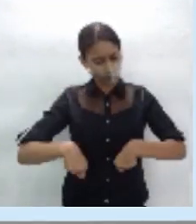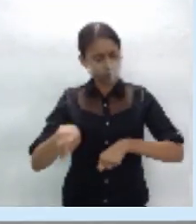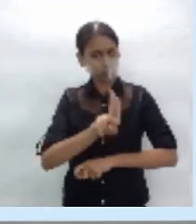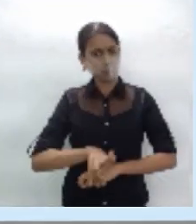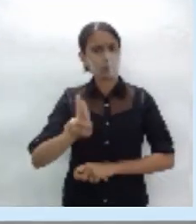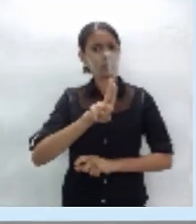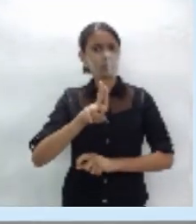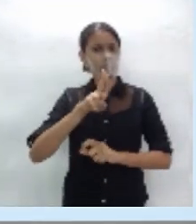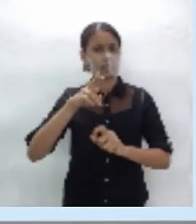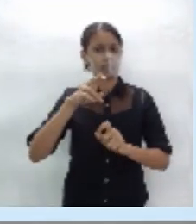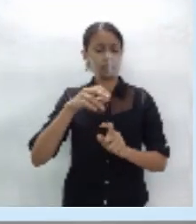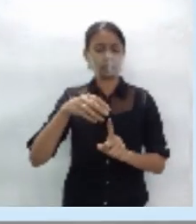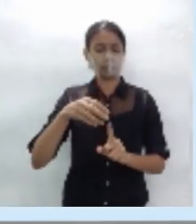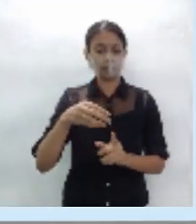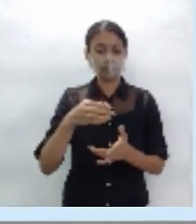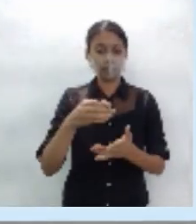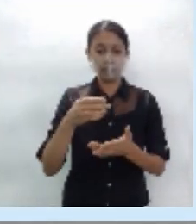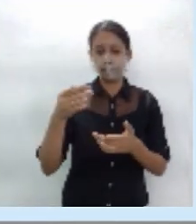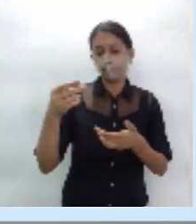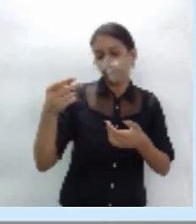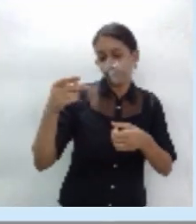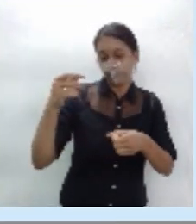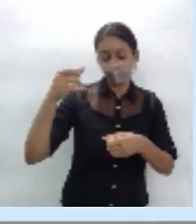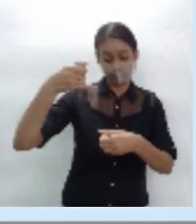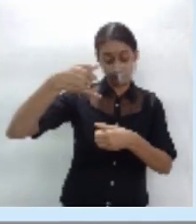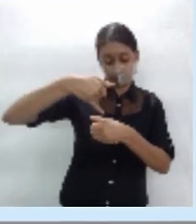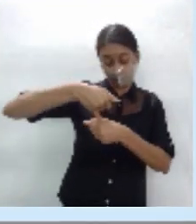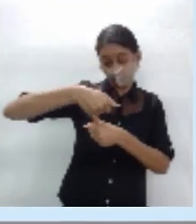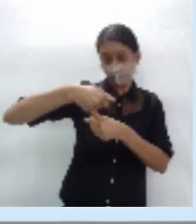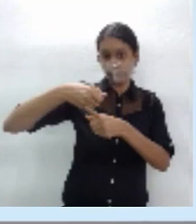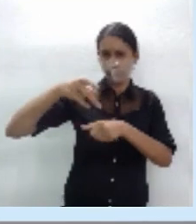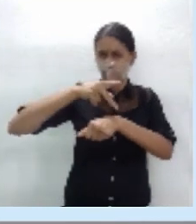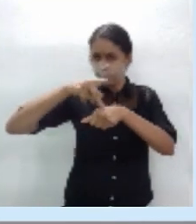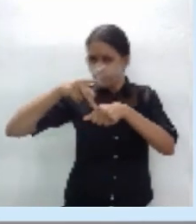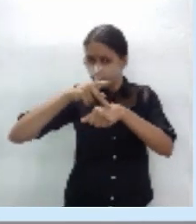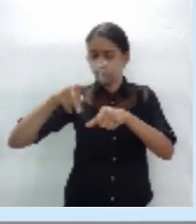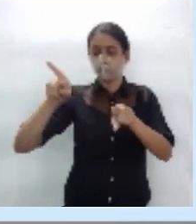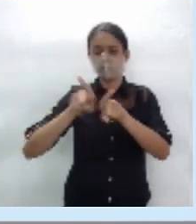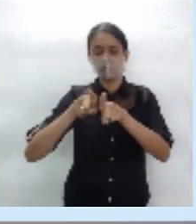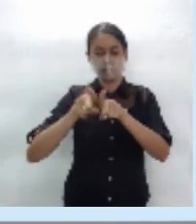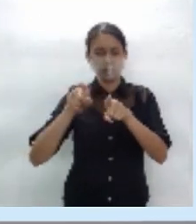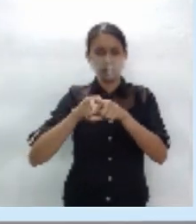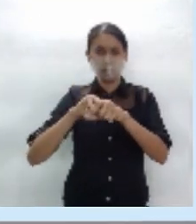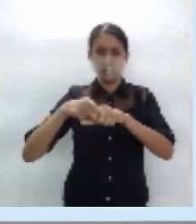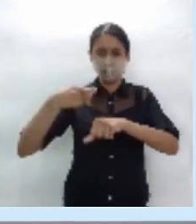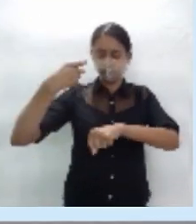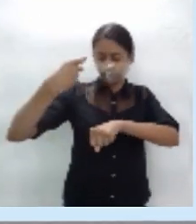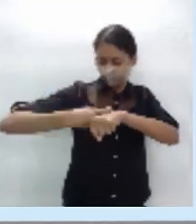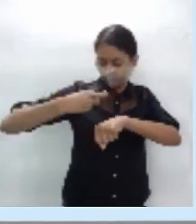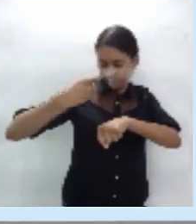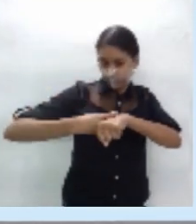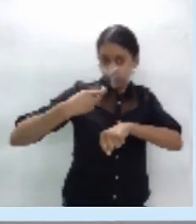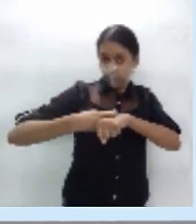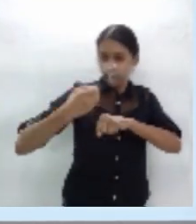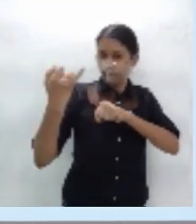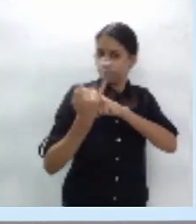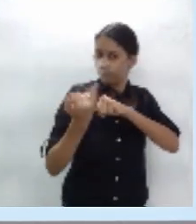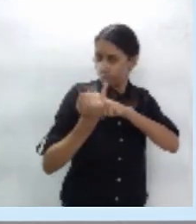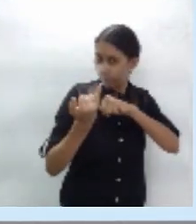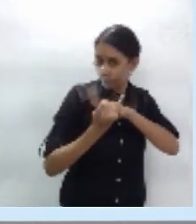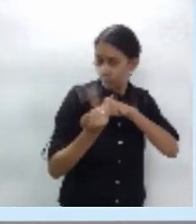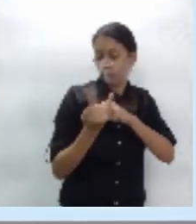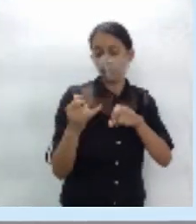essas matérias-primas vão desde o petróleo, minério de ferro, tudo isso para